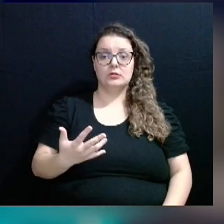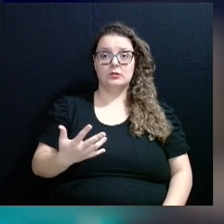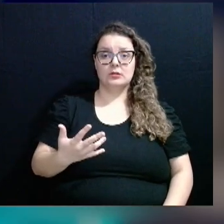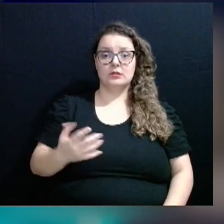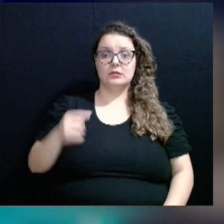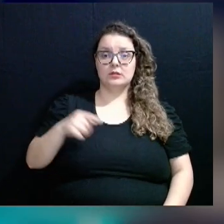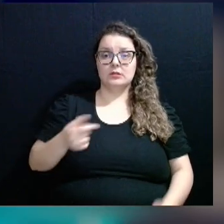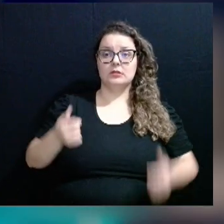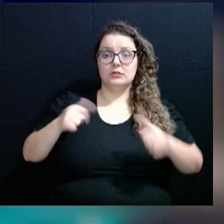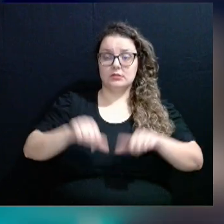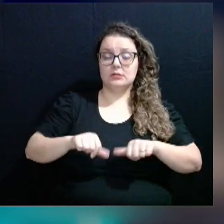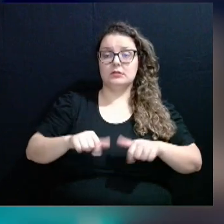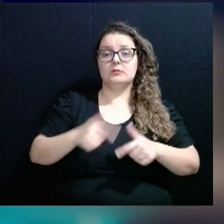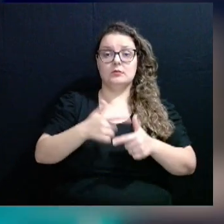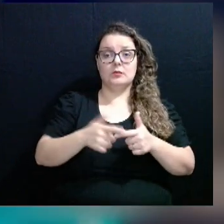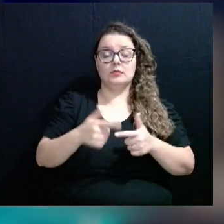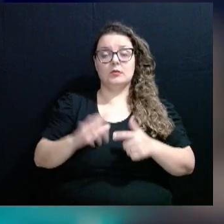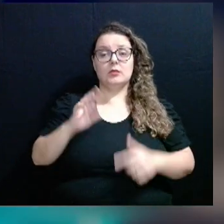instalou lá.